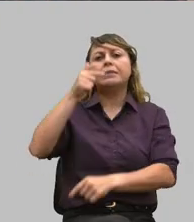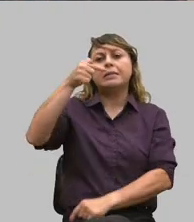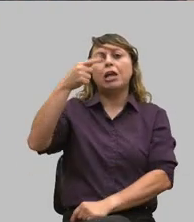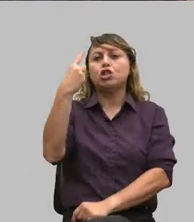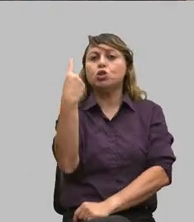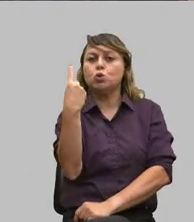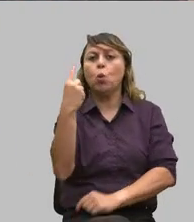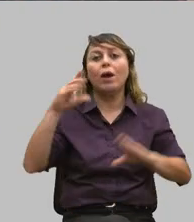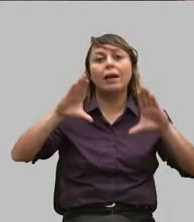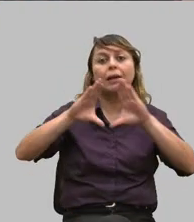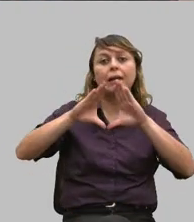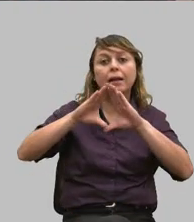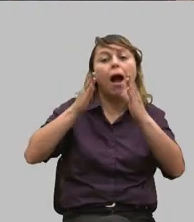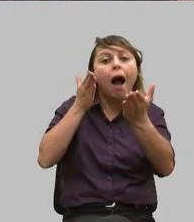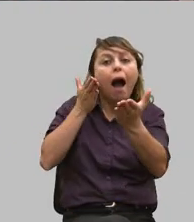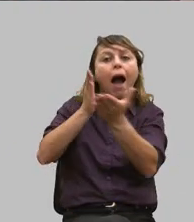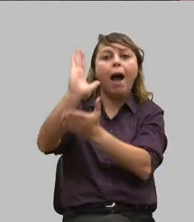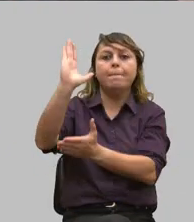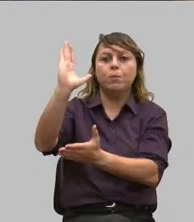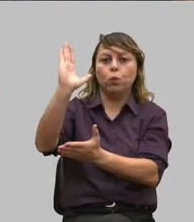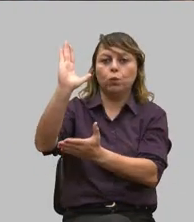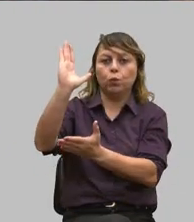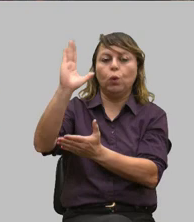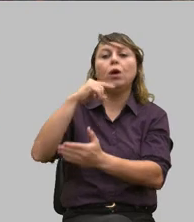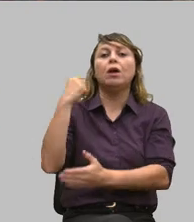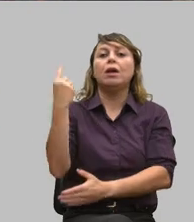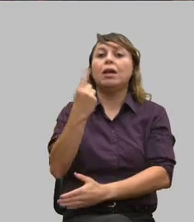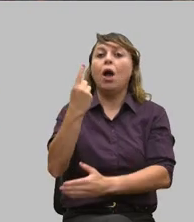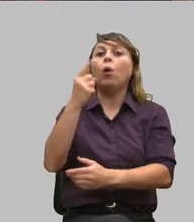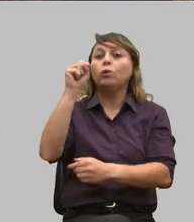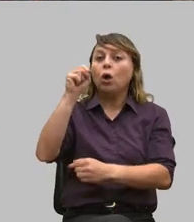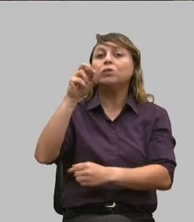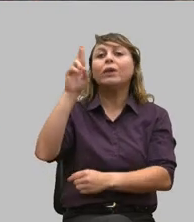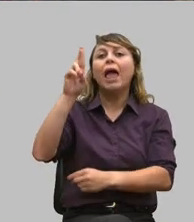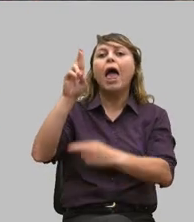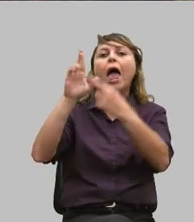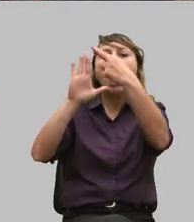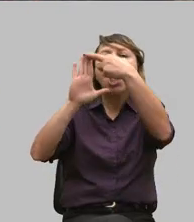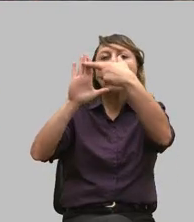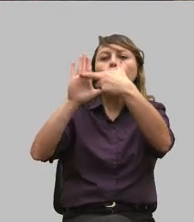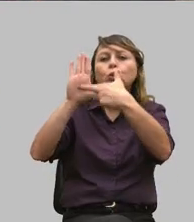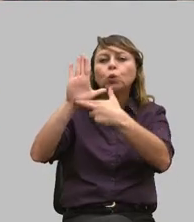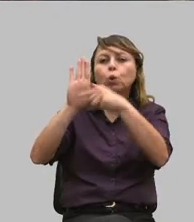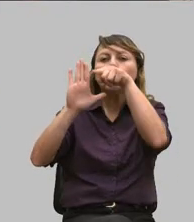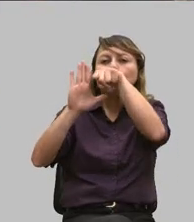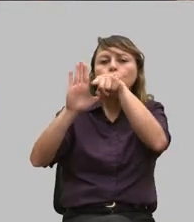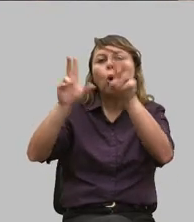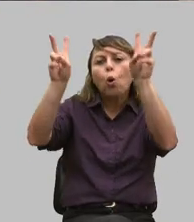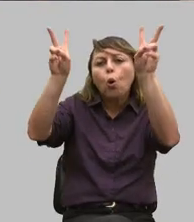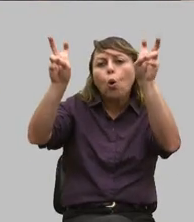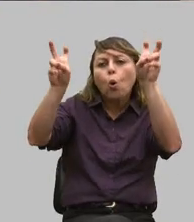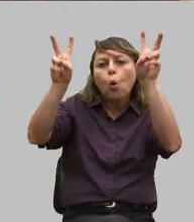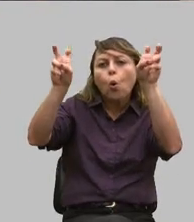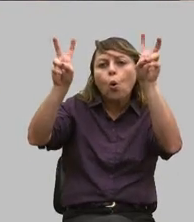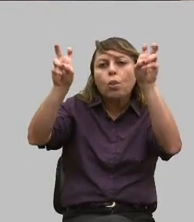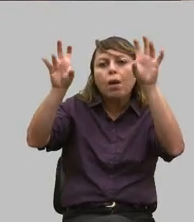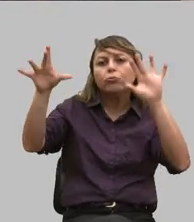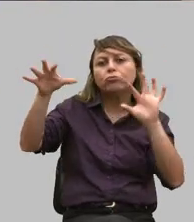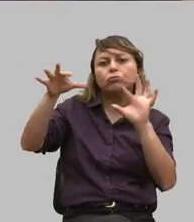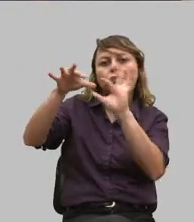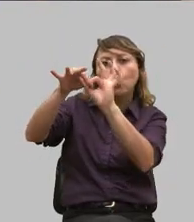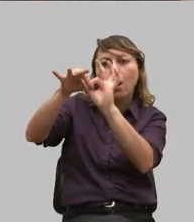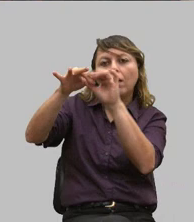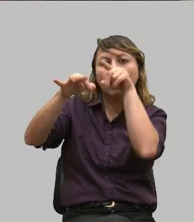casa aprovou e a nossa resolução que veio junto com o termo aditivo do acordo veio